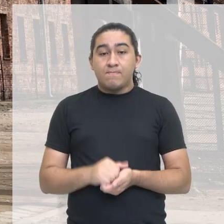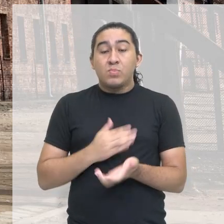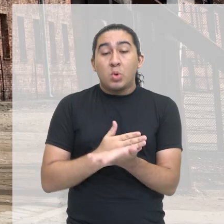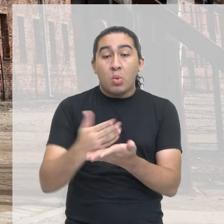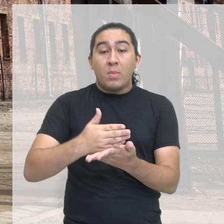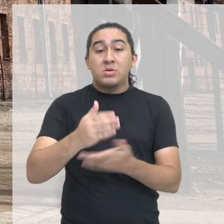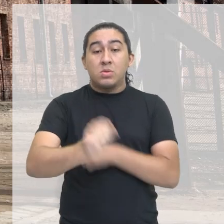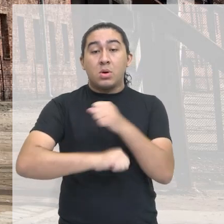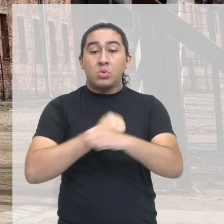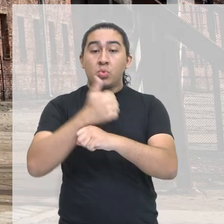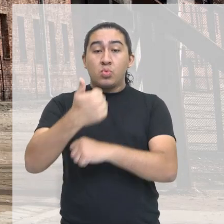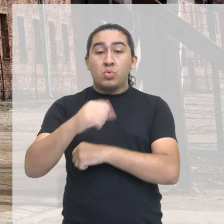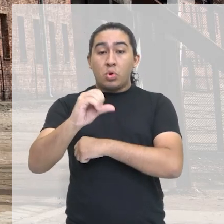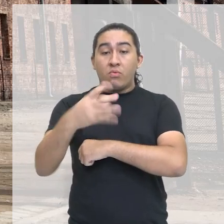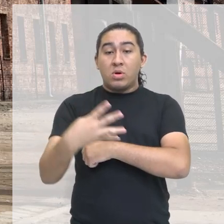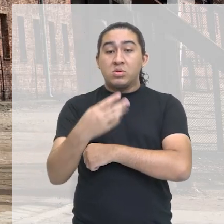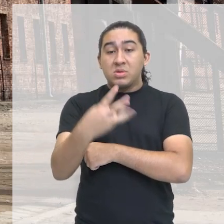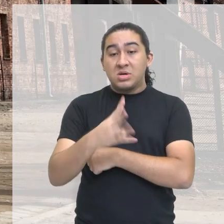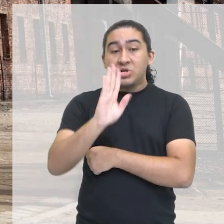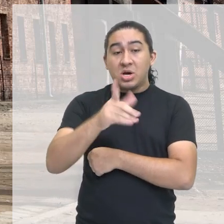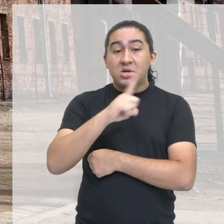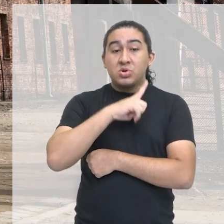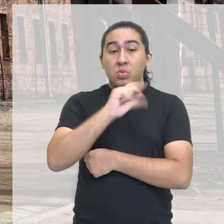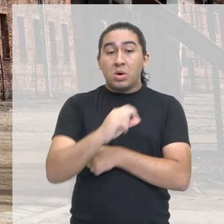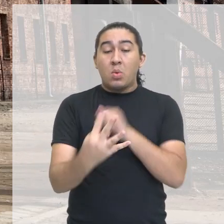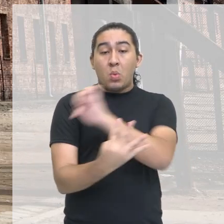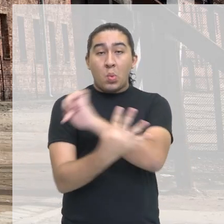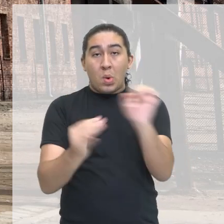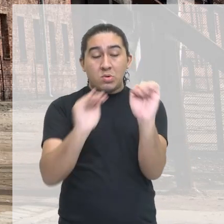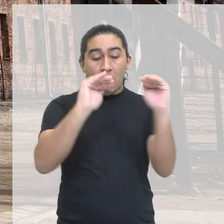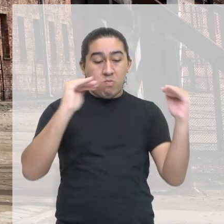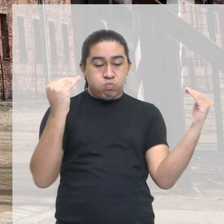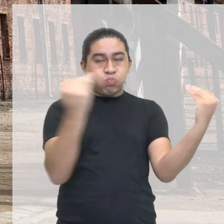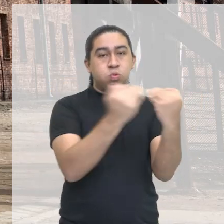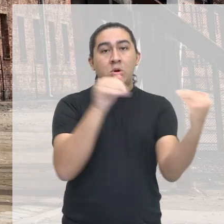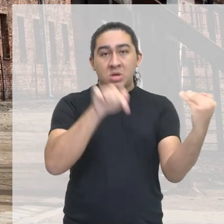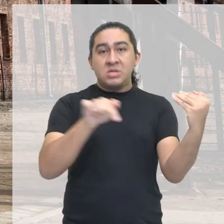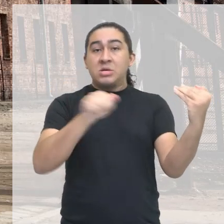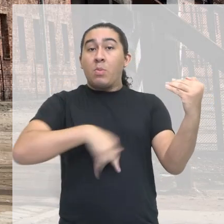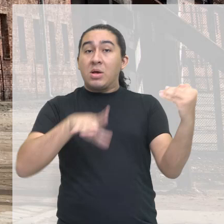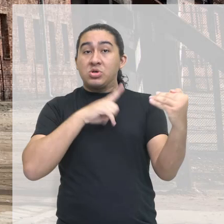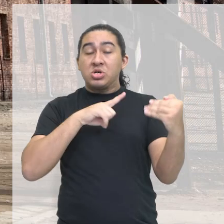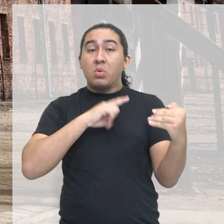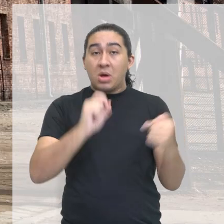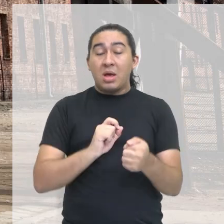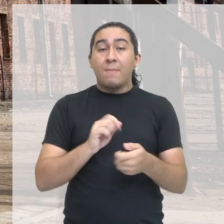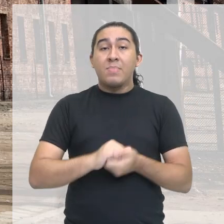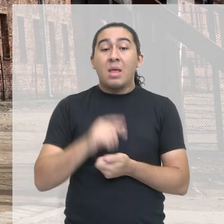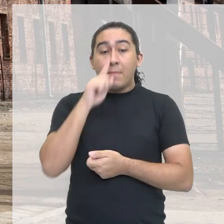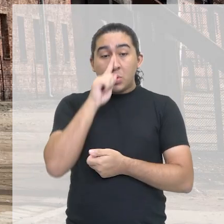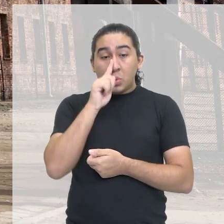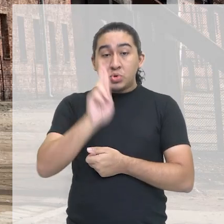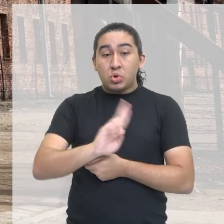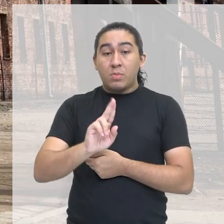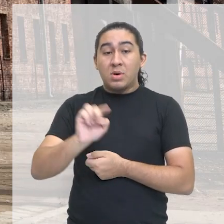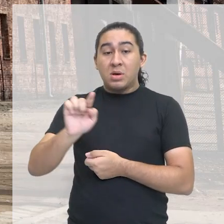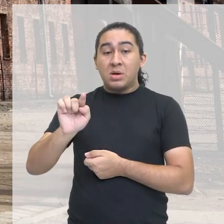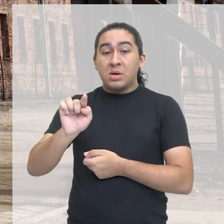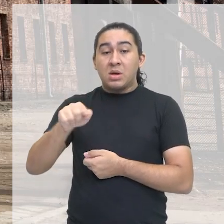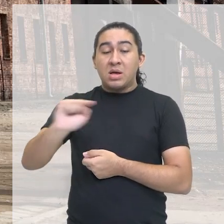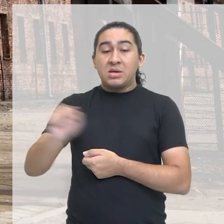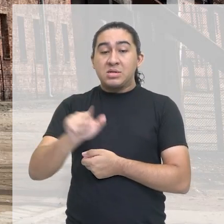que no começo de 43 já possuía 4 câmaras de gás que operavam com gás venenoso chamado Zyklon